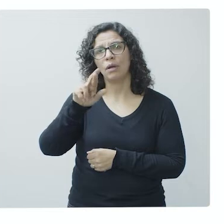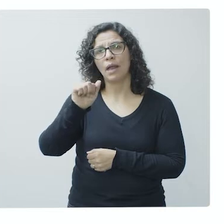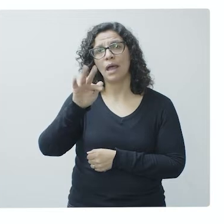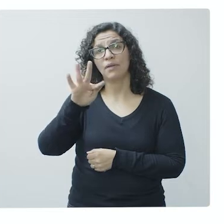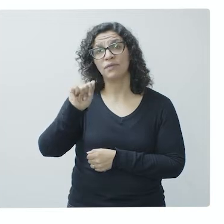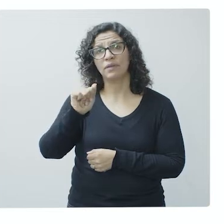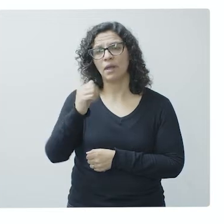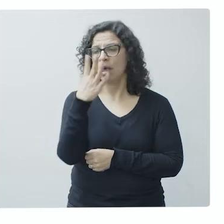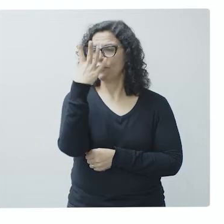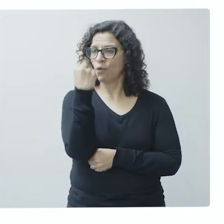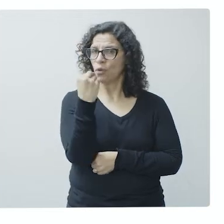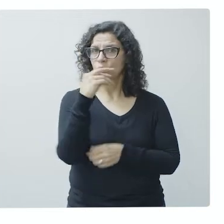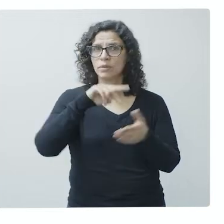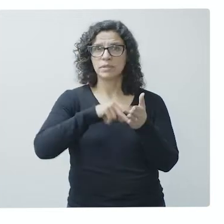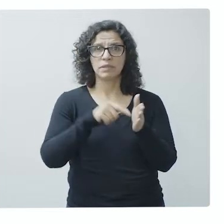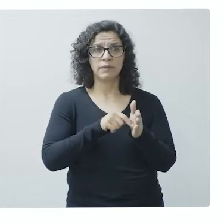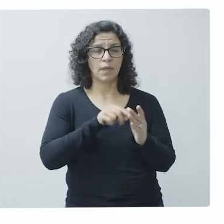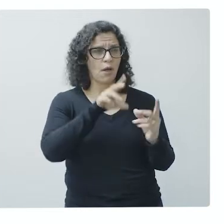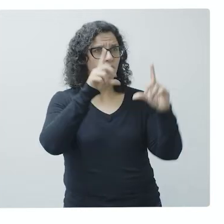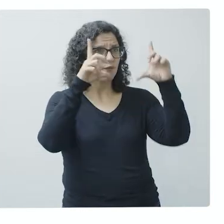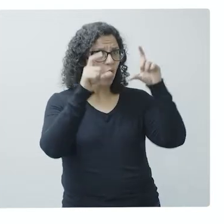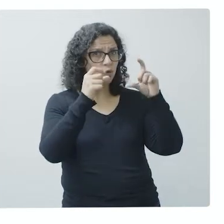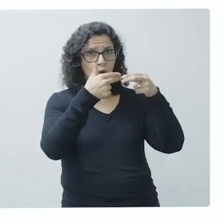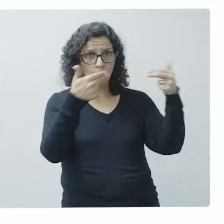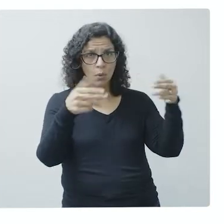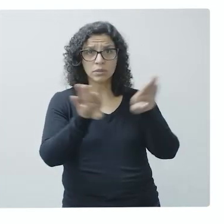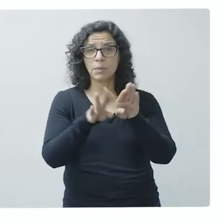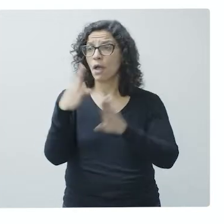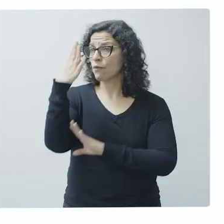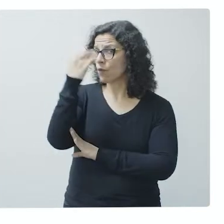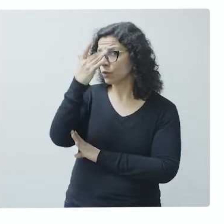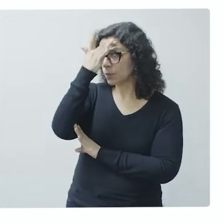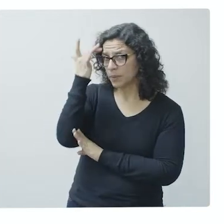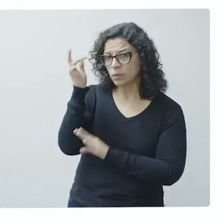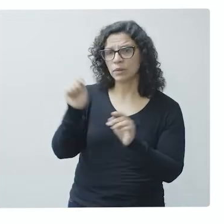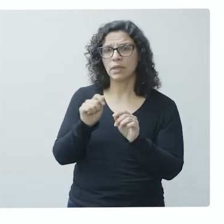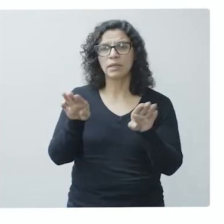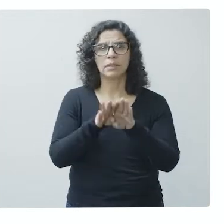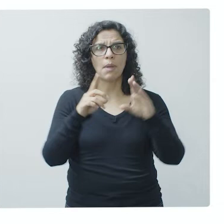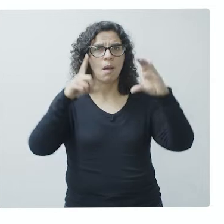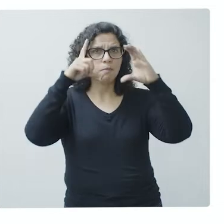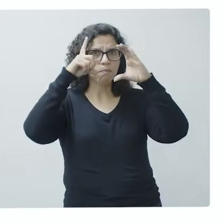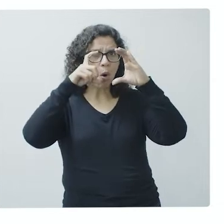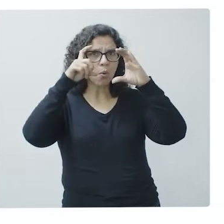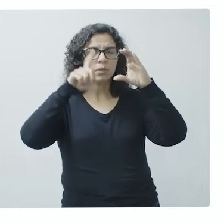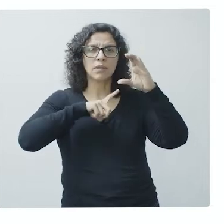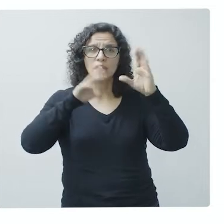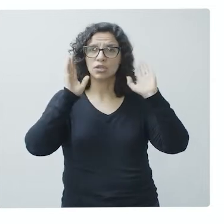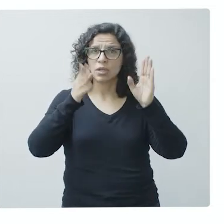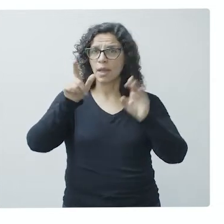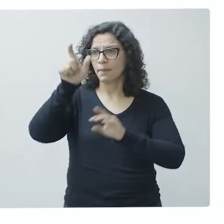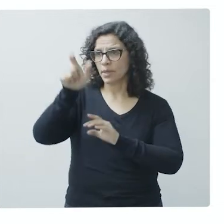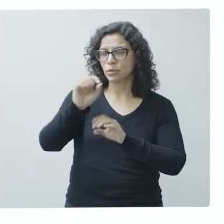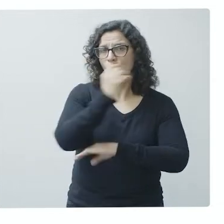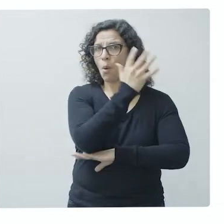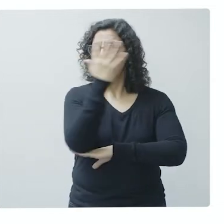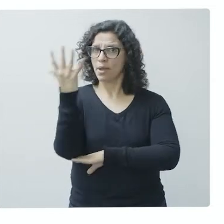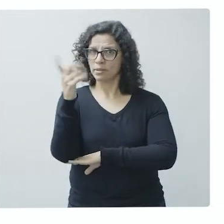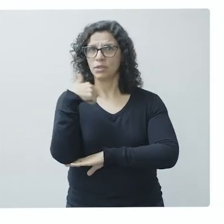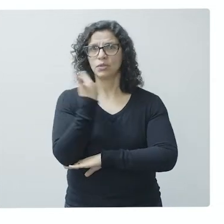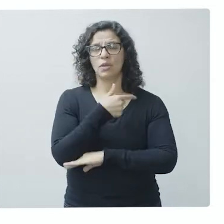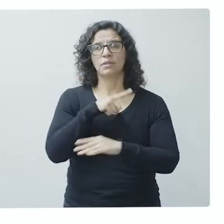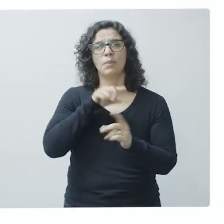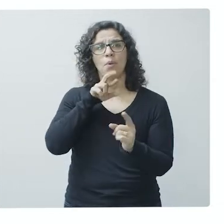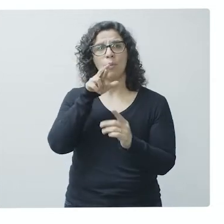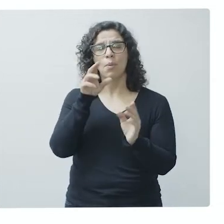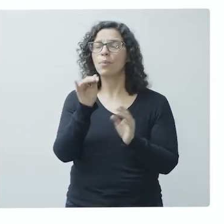algo ou alguém. Imagem feita a partir de uma câmera. Acabou de tirar um retrato da paisagem, é o que nós temos